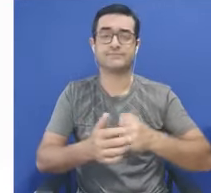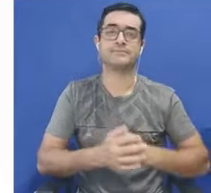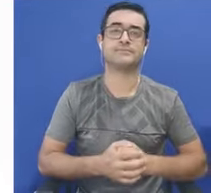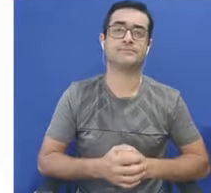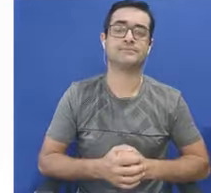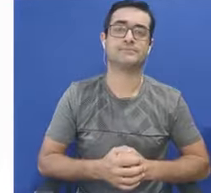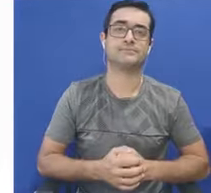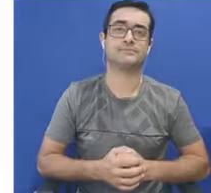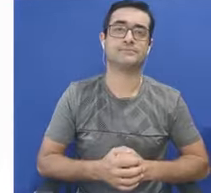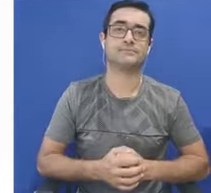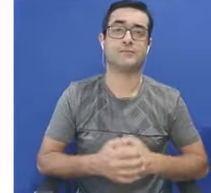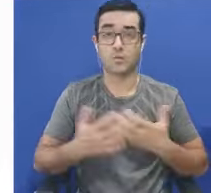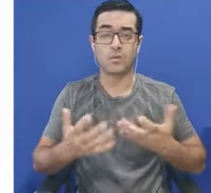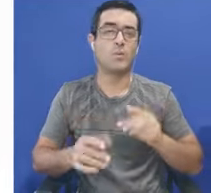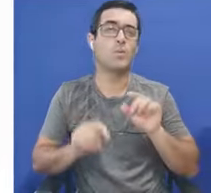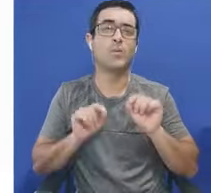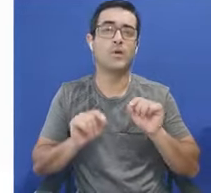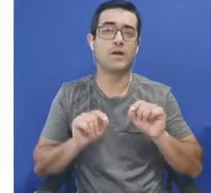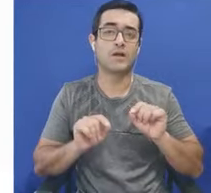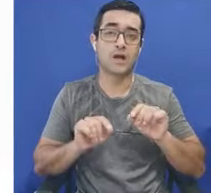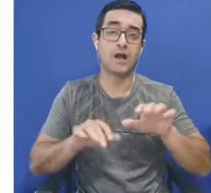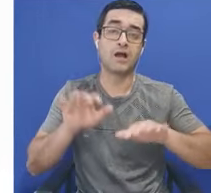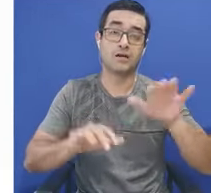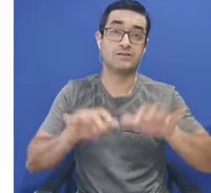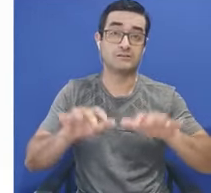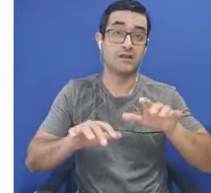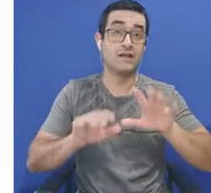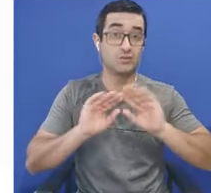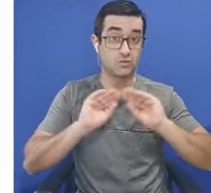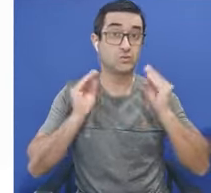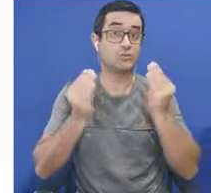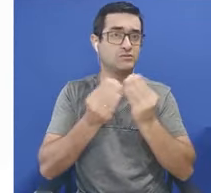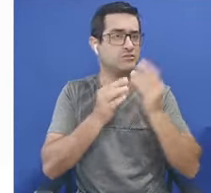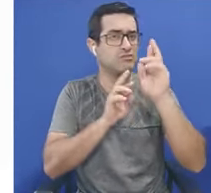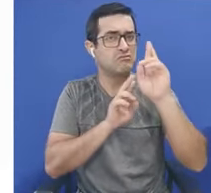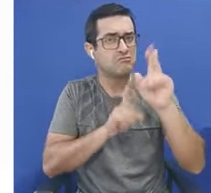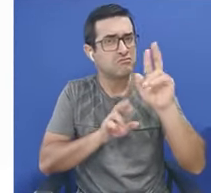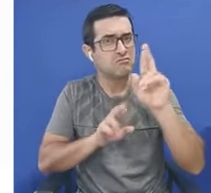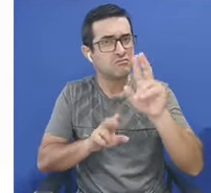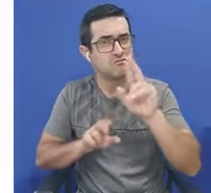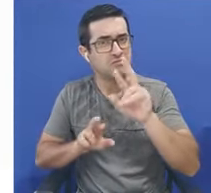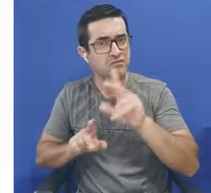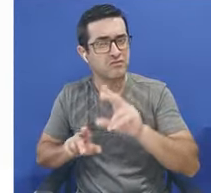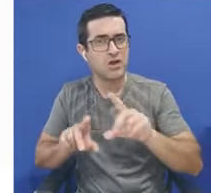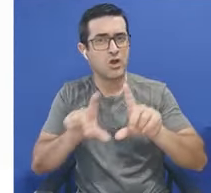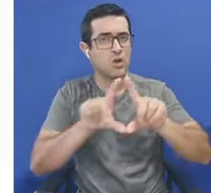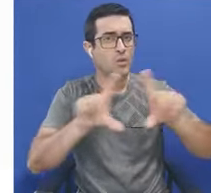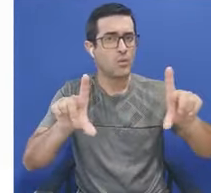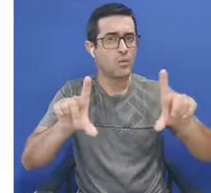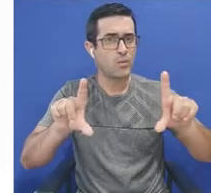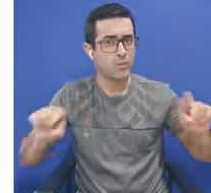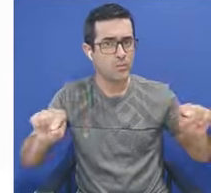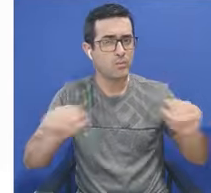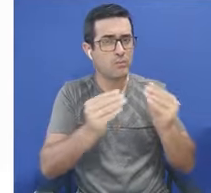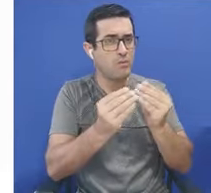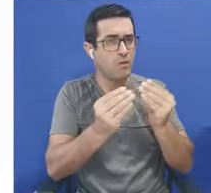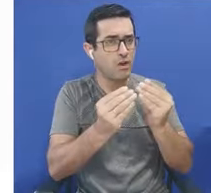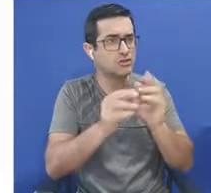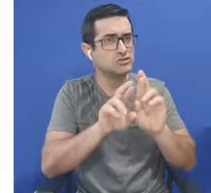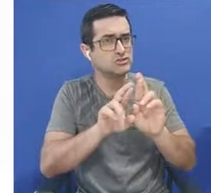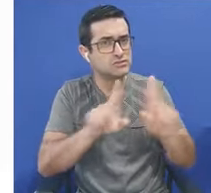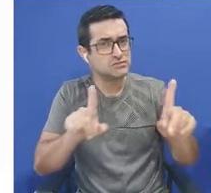seja, apesar de serem substâncias diferentes, terem fórmulas moleculares diferentes,